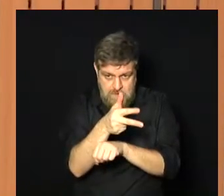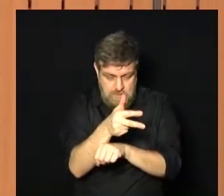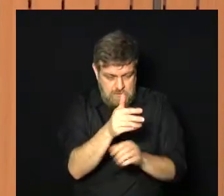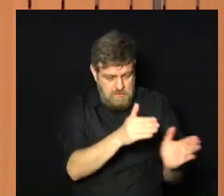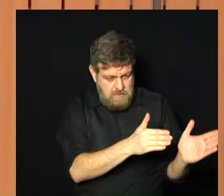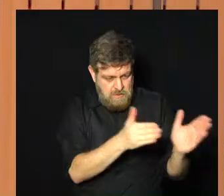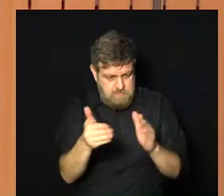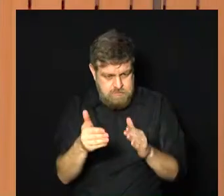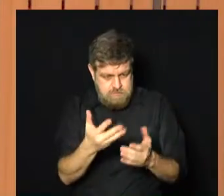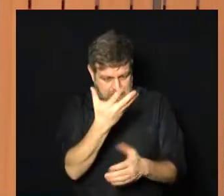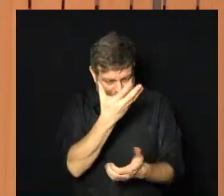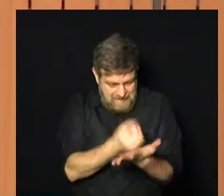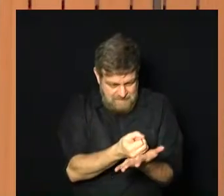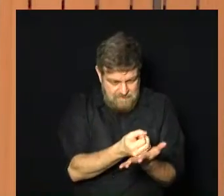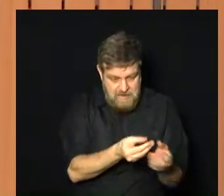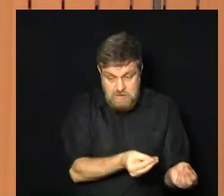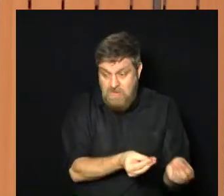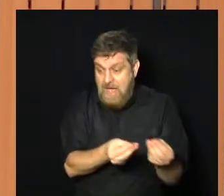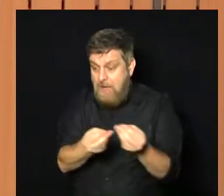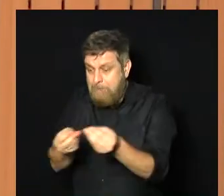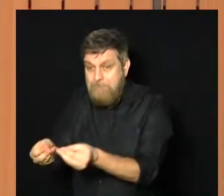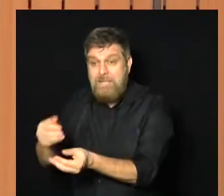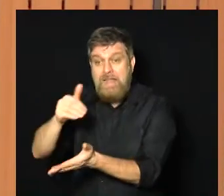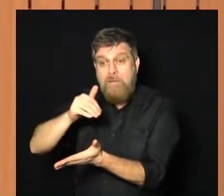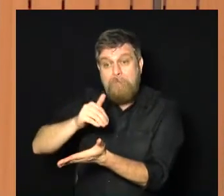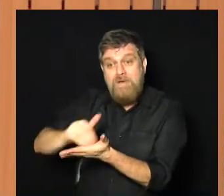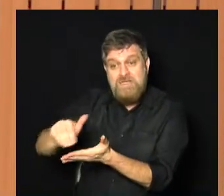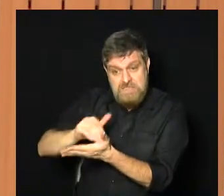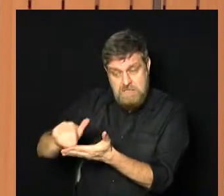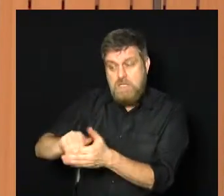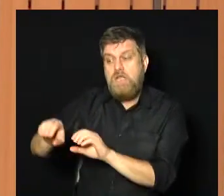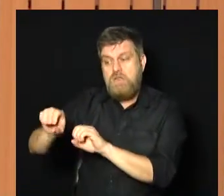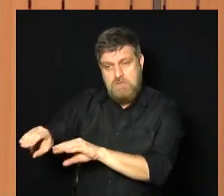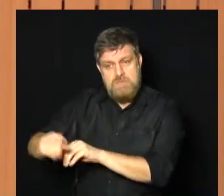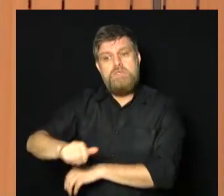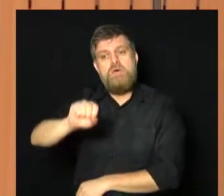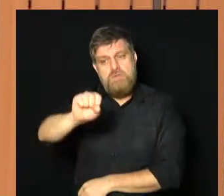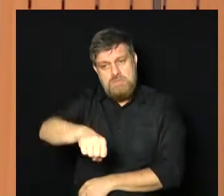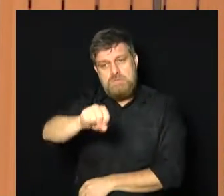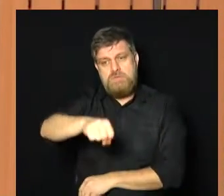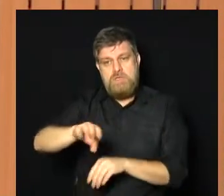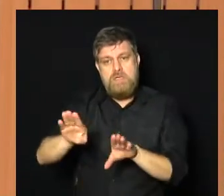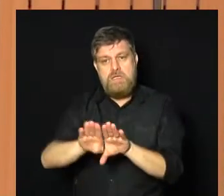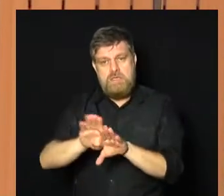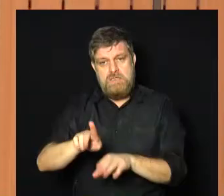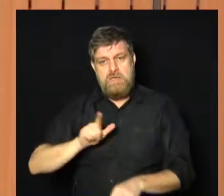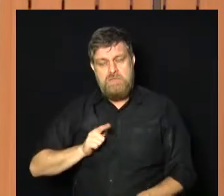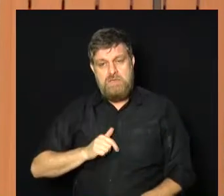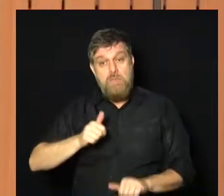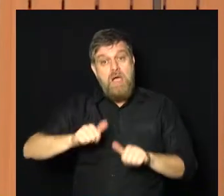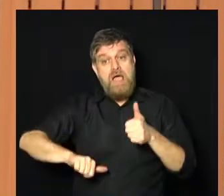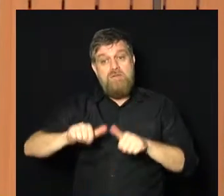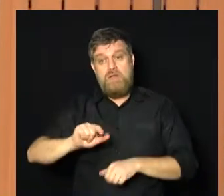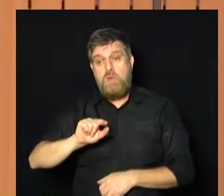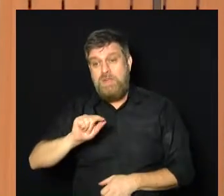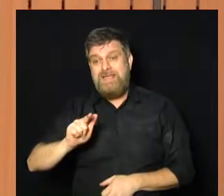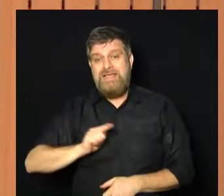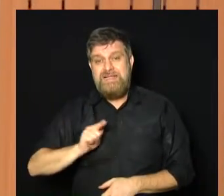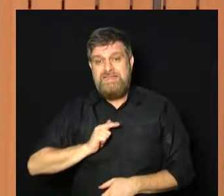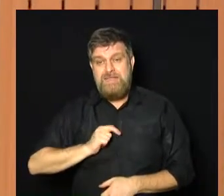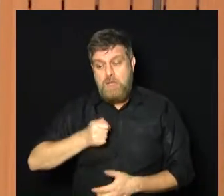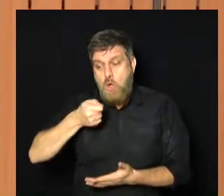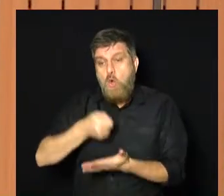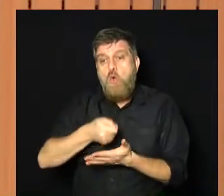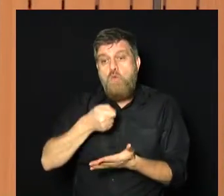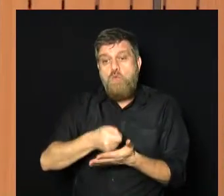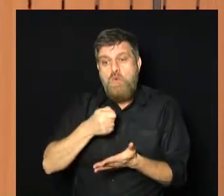a Secretaria Municipal de Educação. Nós também estamos avaliando aqui a possibilidade de incorporar em um pedido de convocação da